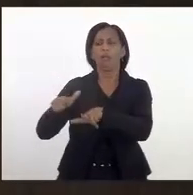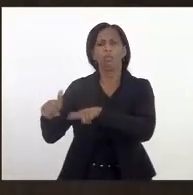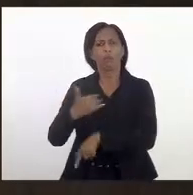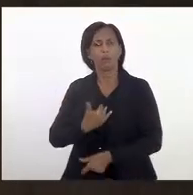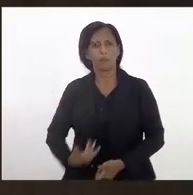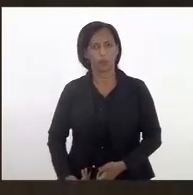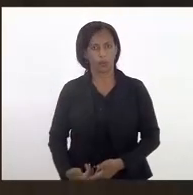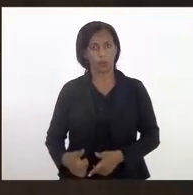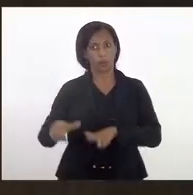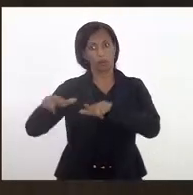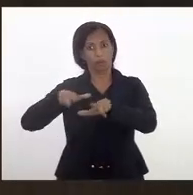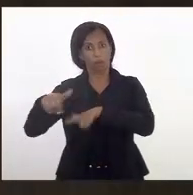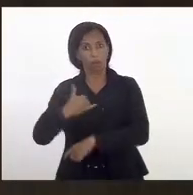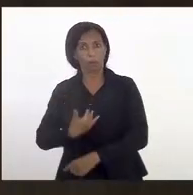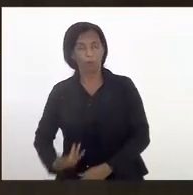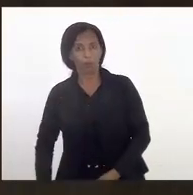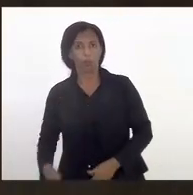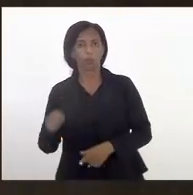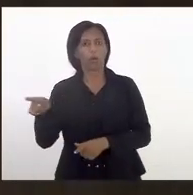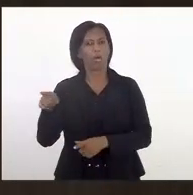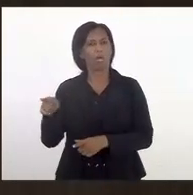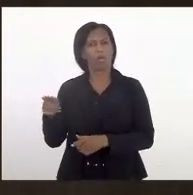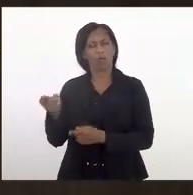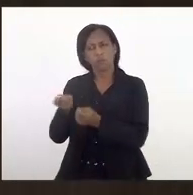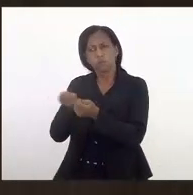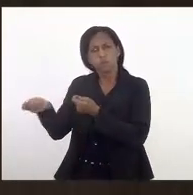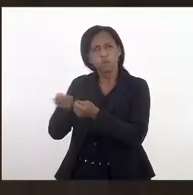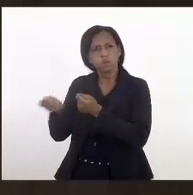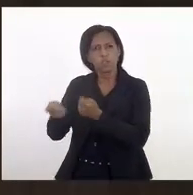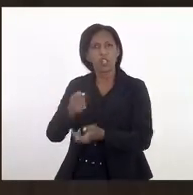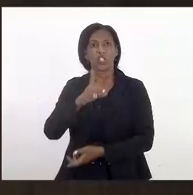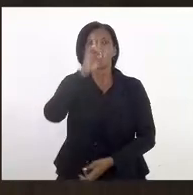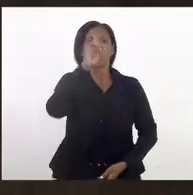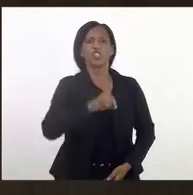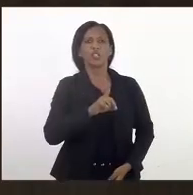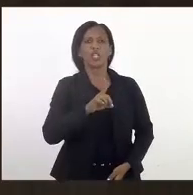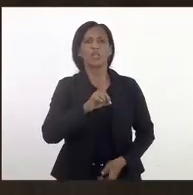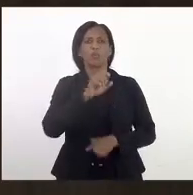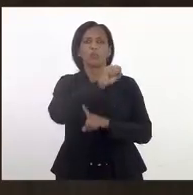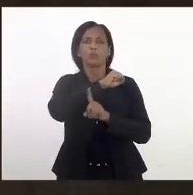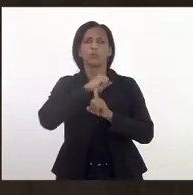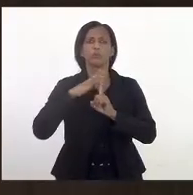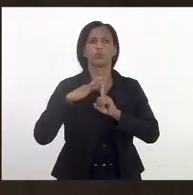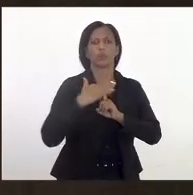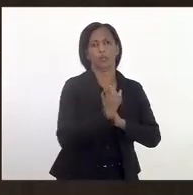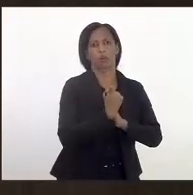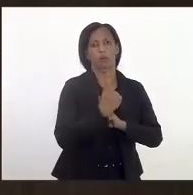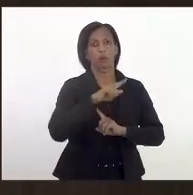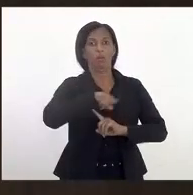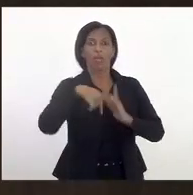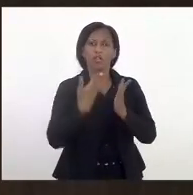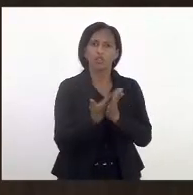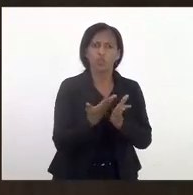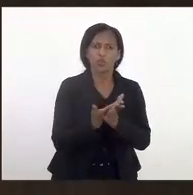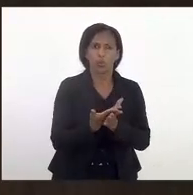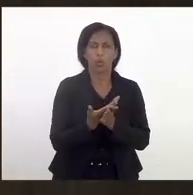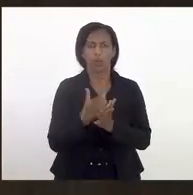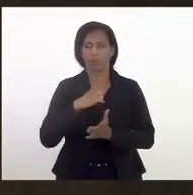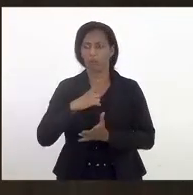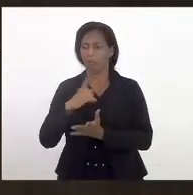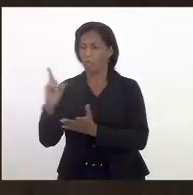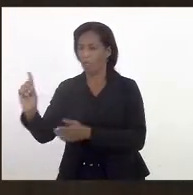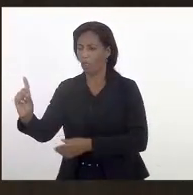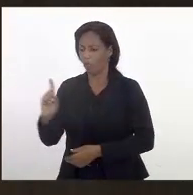os serviços públicos são mecanismos de garantia dos direitos sociais é a escola que recebe a